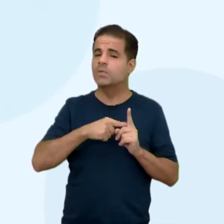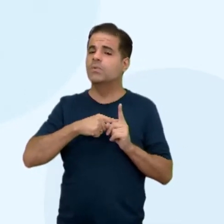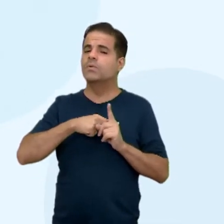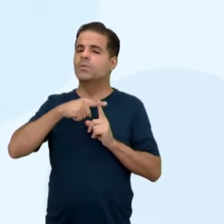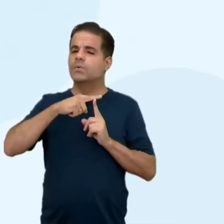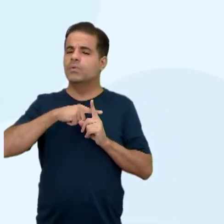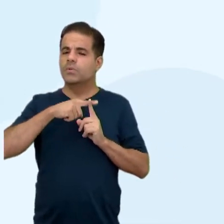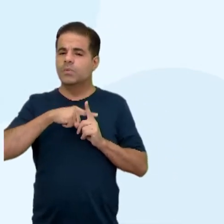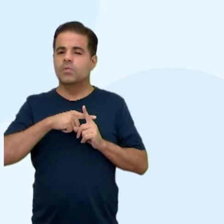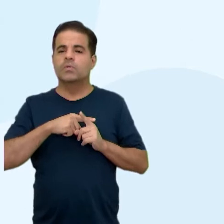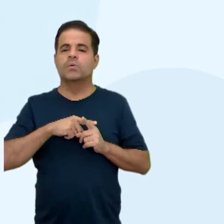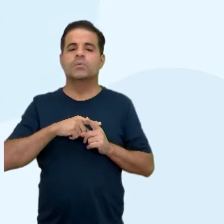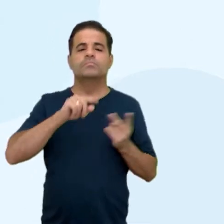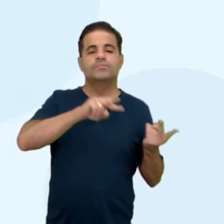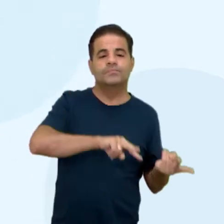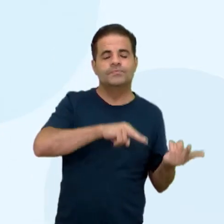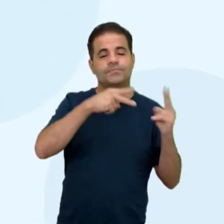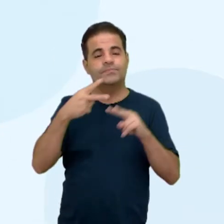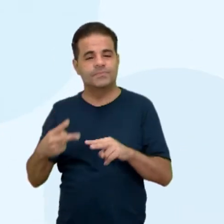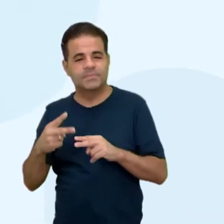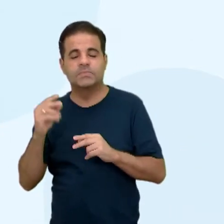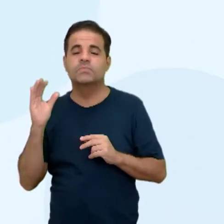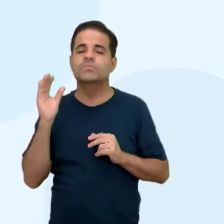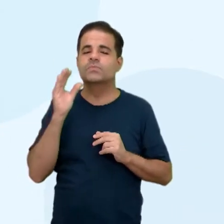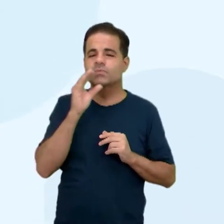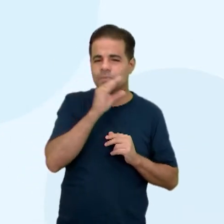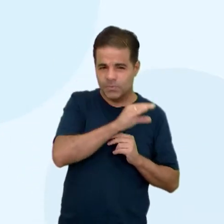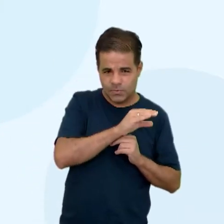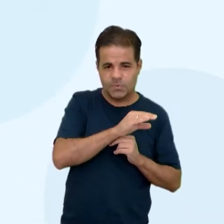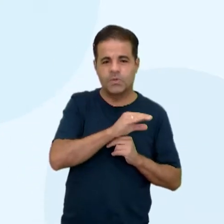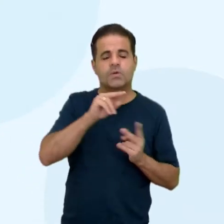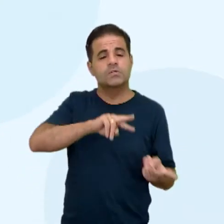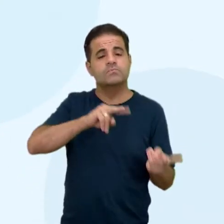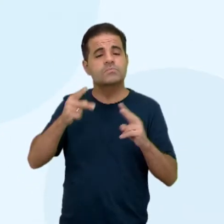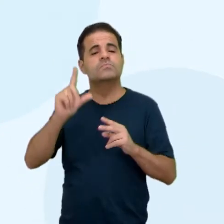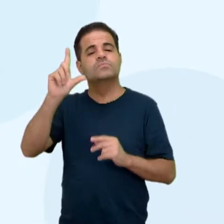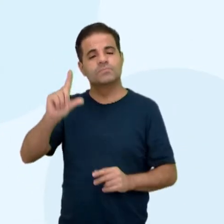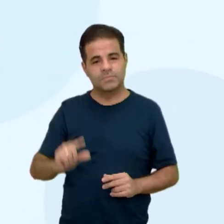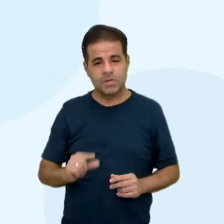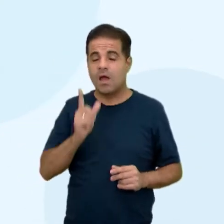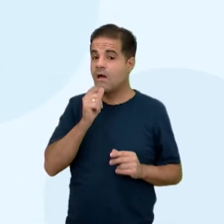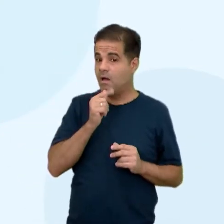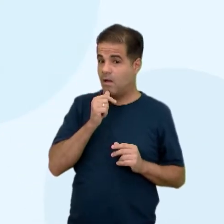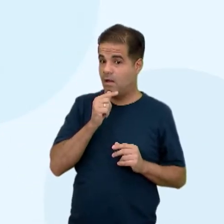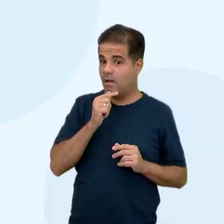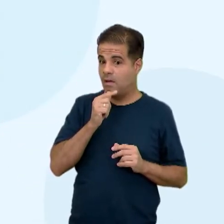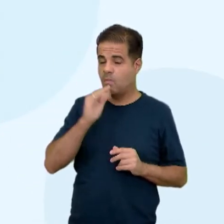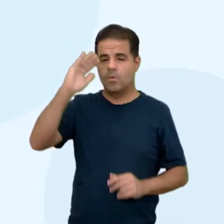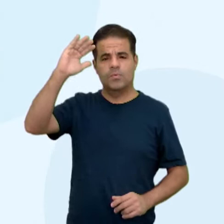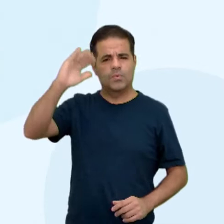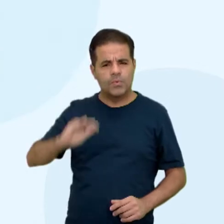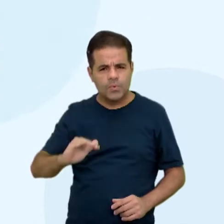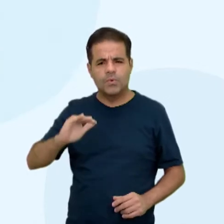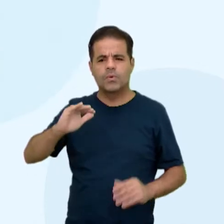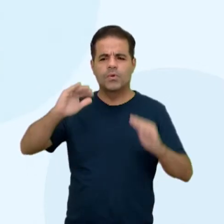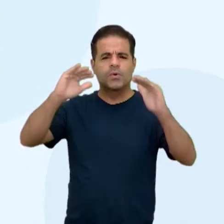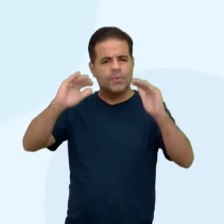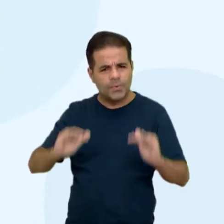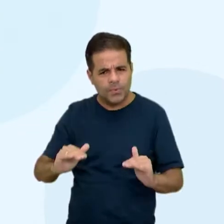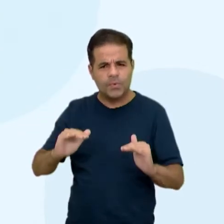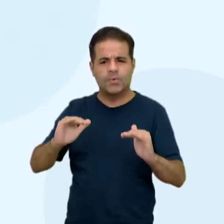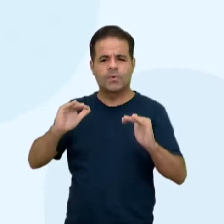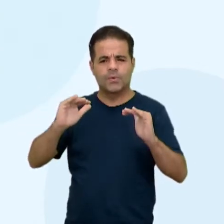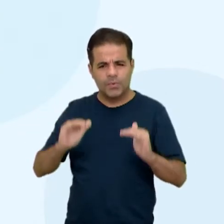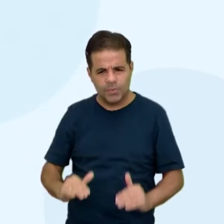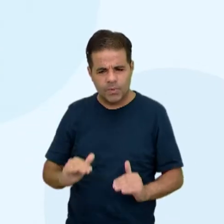temperatura transfere energia, transfere calor para o menor. Então, a água desce mais fria, né? Por isso passa